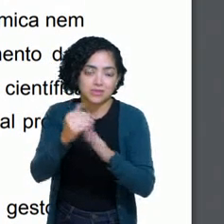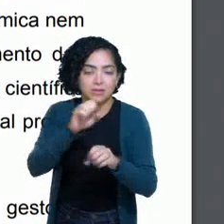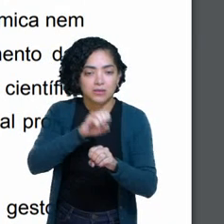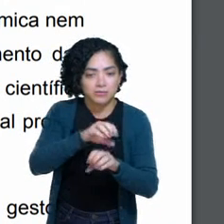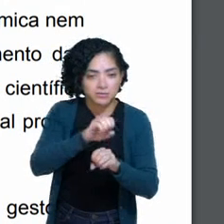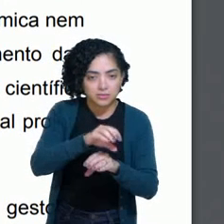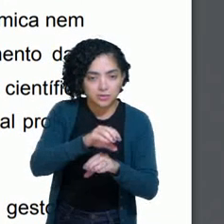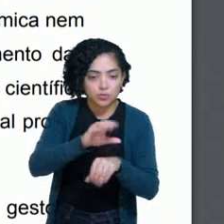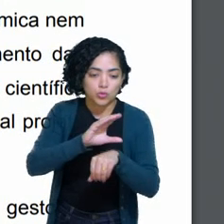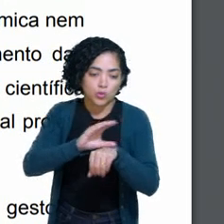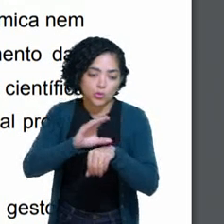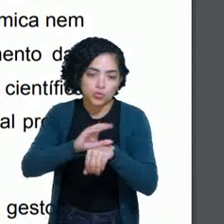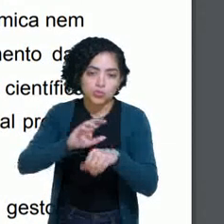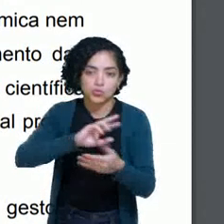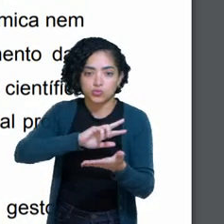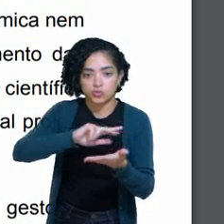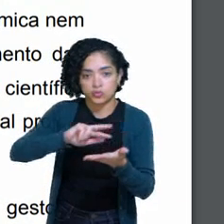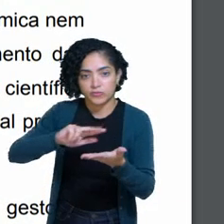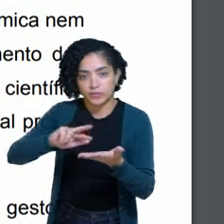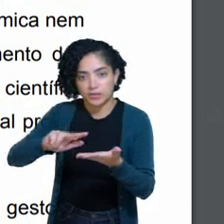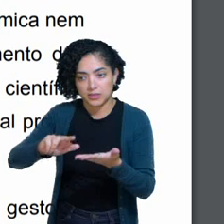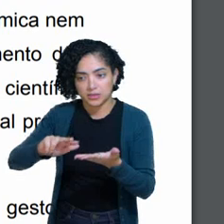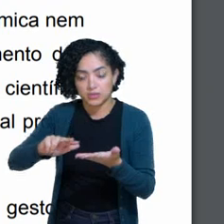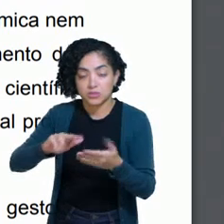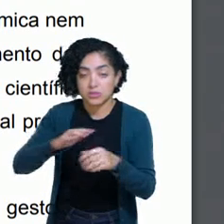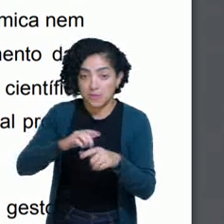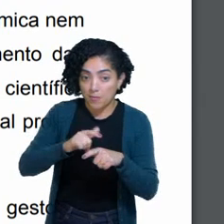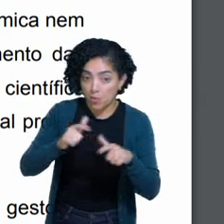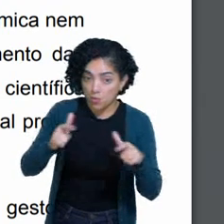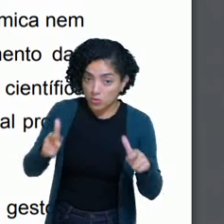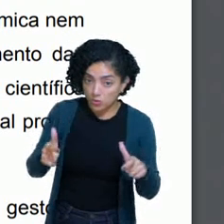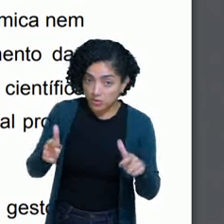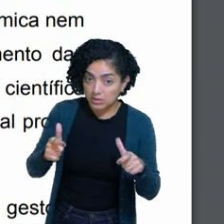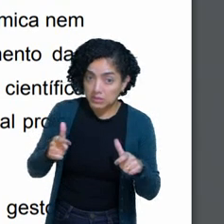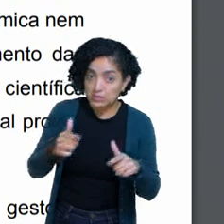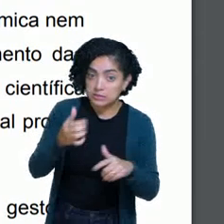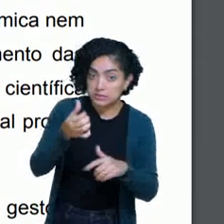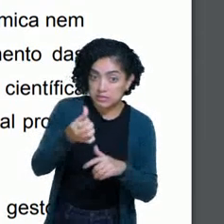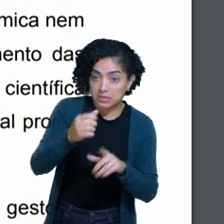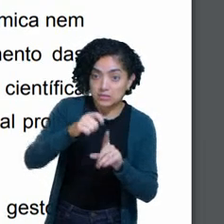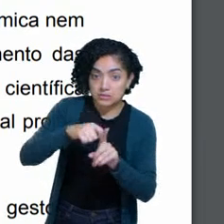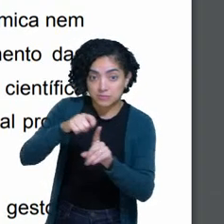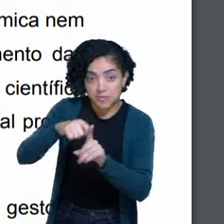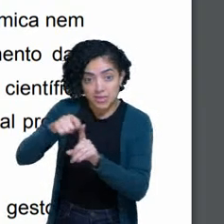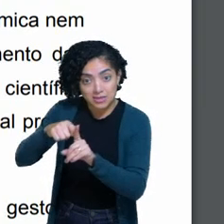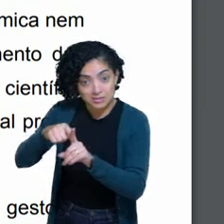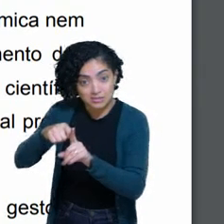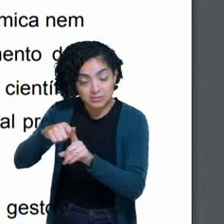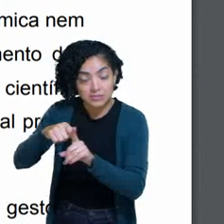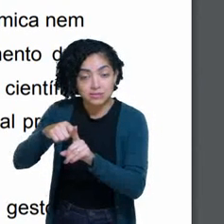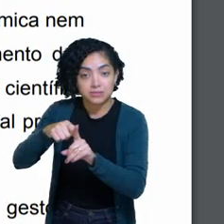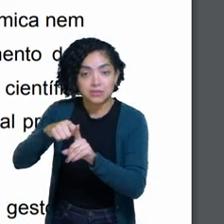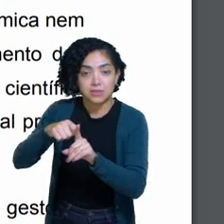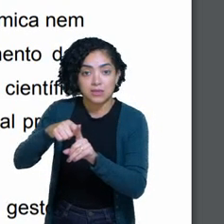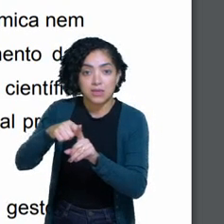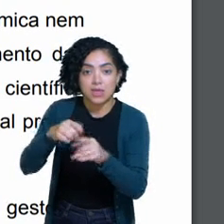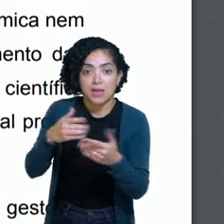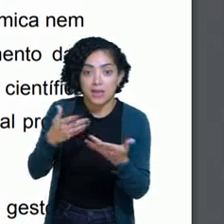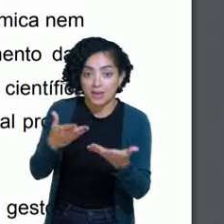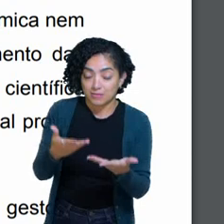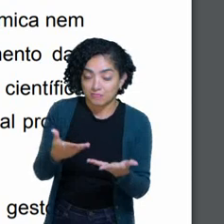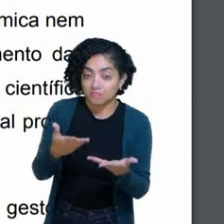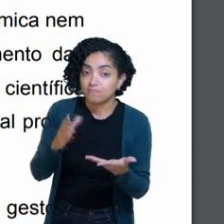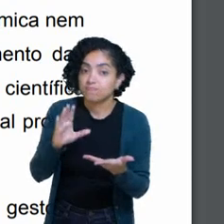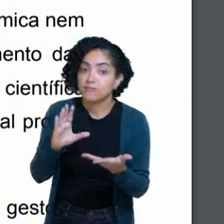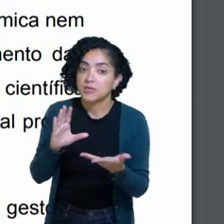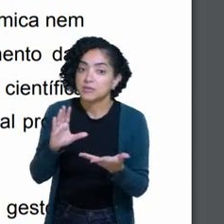a maior parte em 6 meses de duração a despeito desta grave